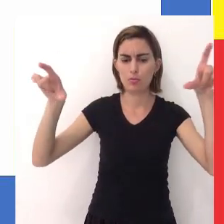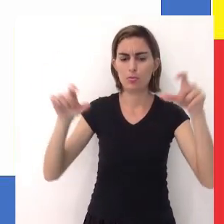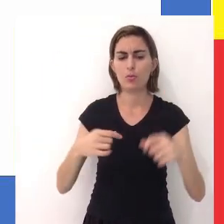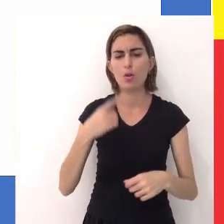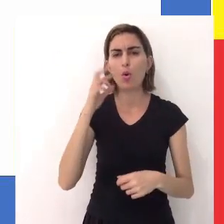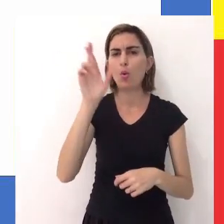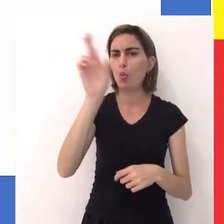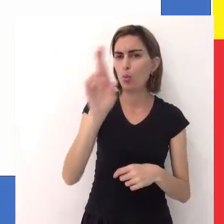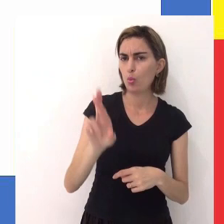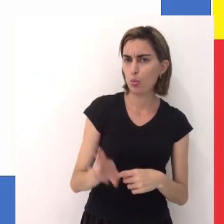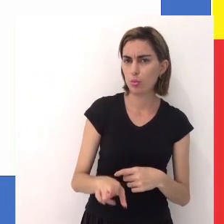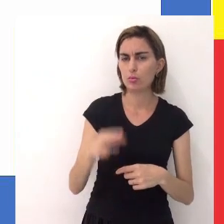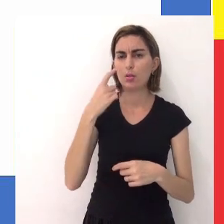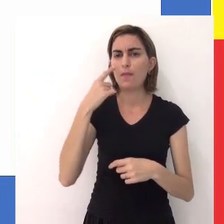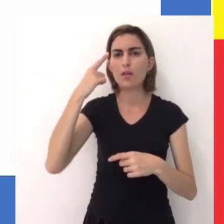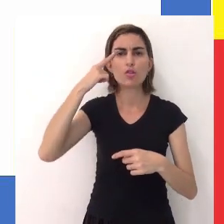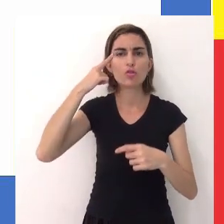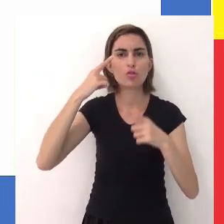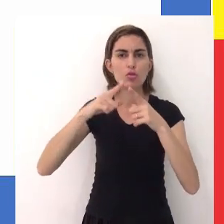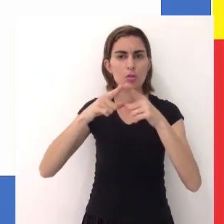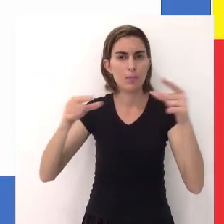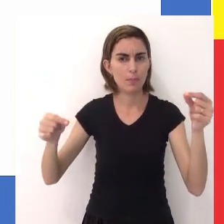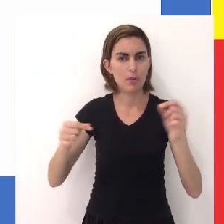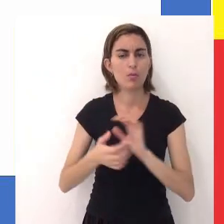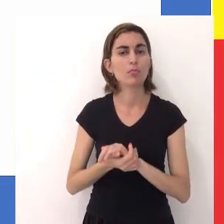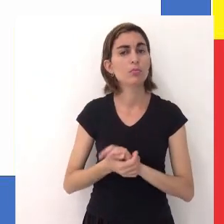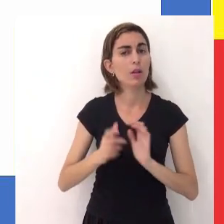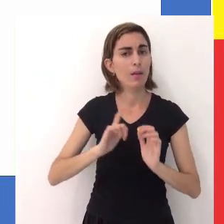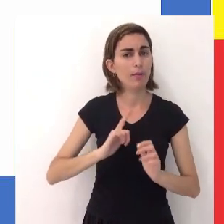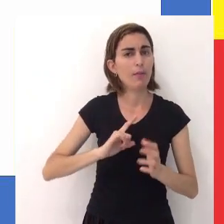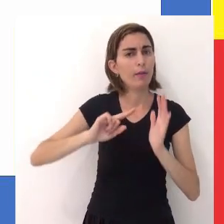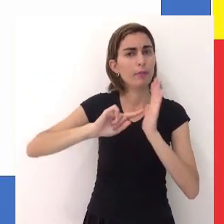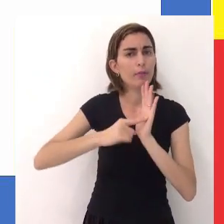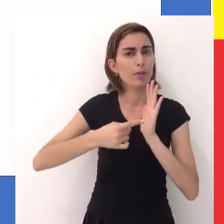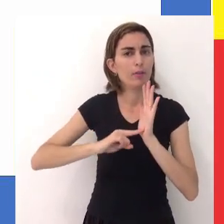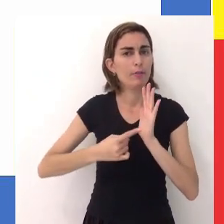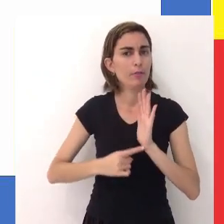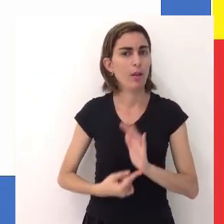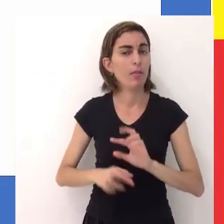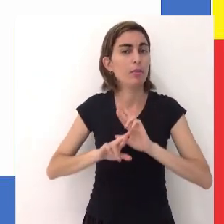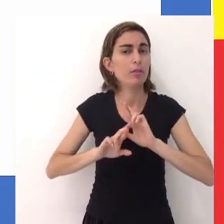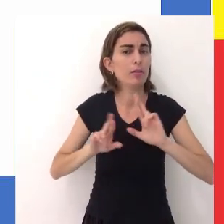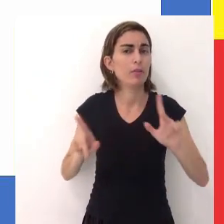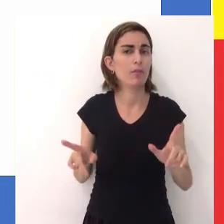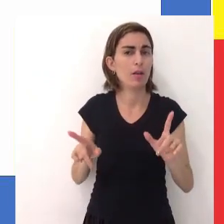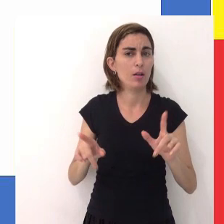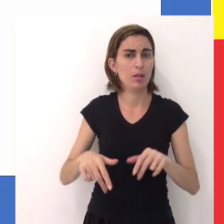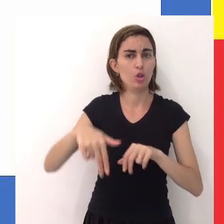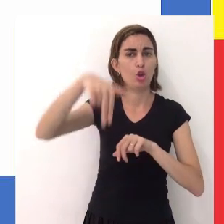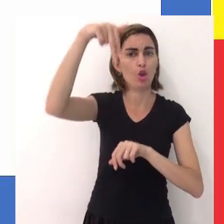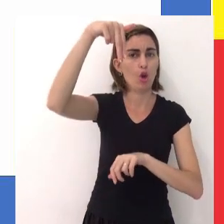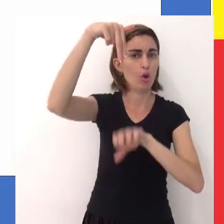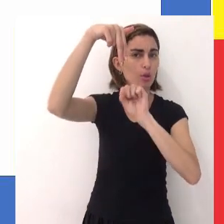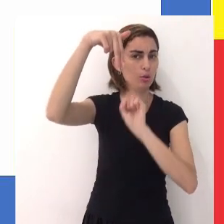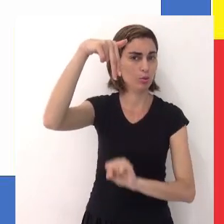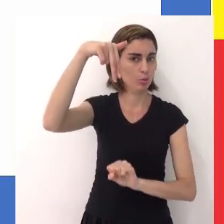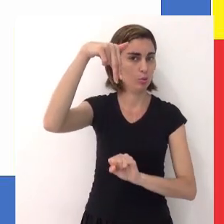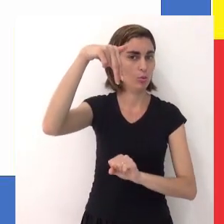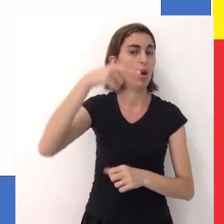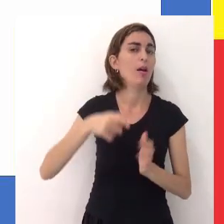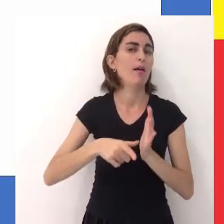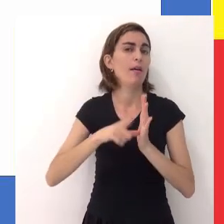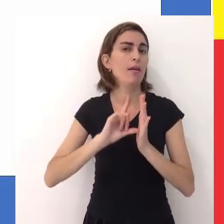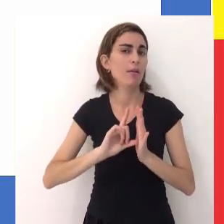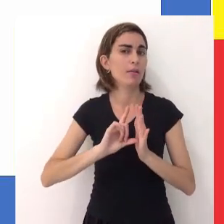aí Rússia, tá? A gente vai ver que o Japão. Então, existe um critério diferente agora de sul e norte, tá? Antes, o critério de